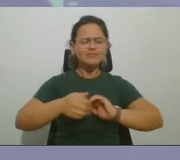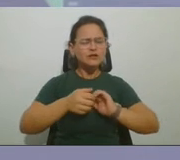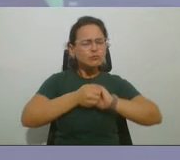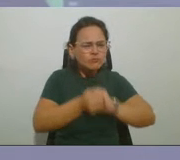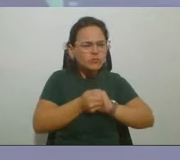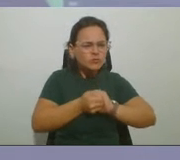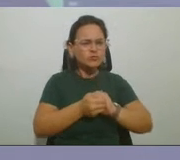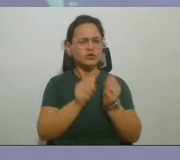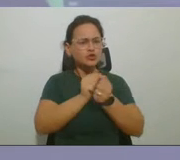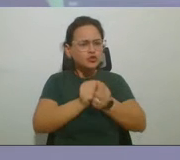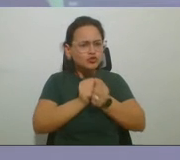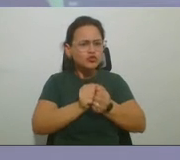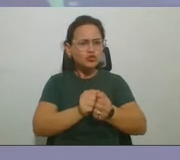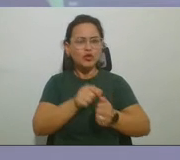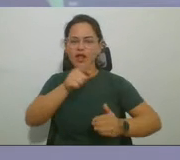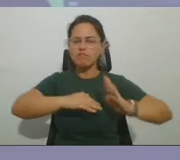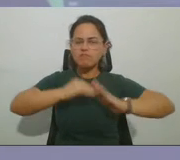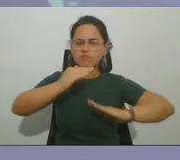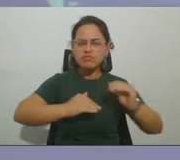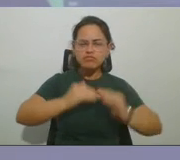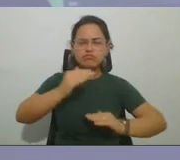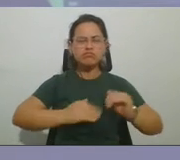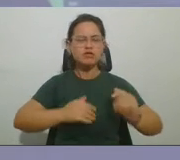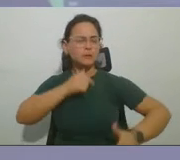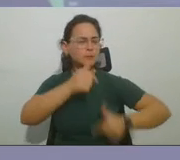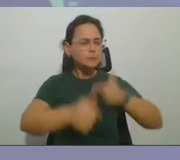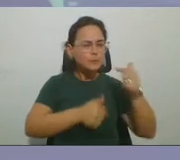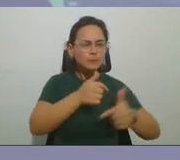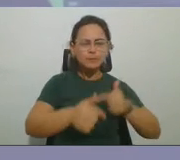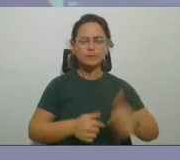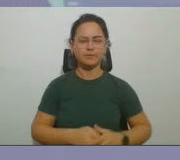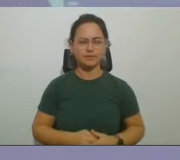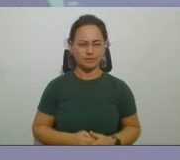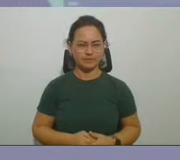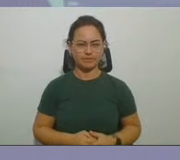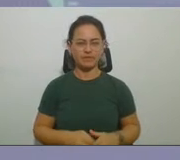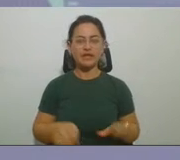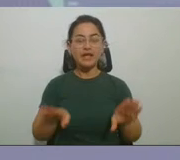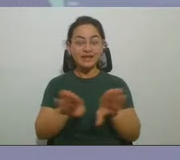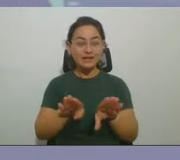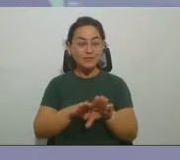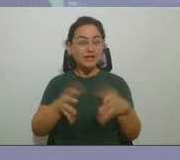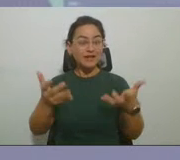profissionais. E, em nome delas, eu estendo meus profundos e